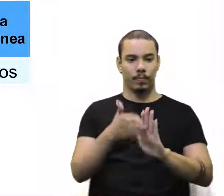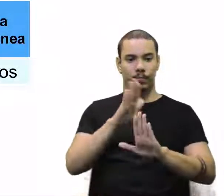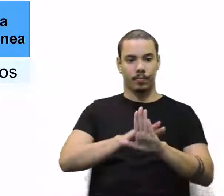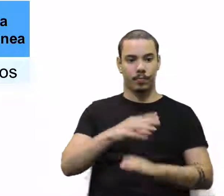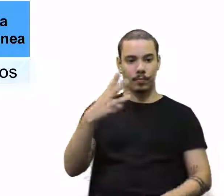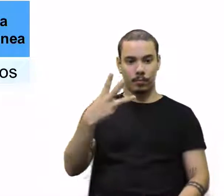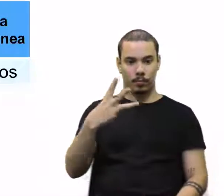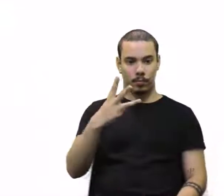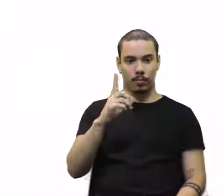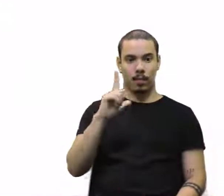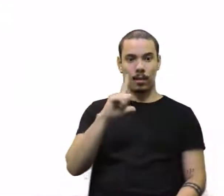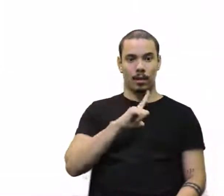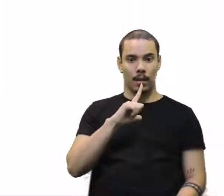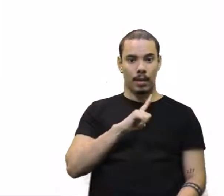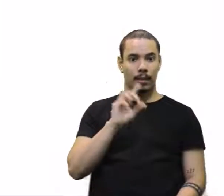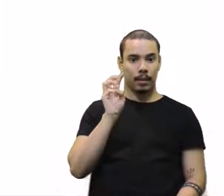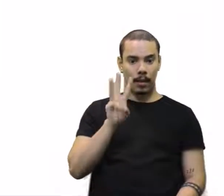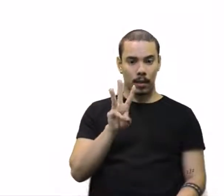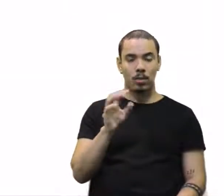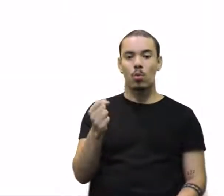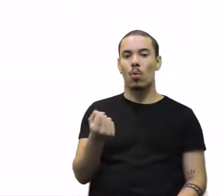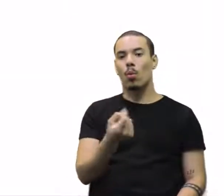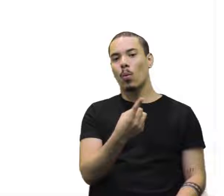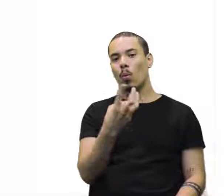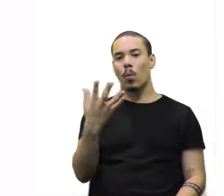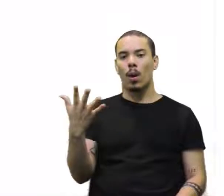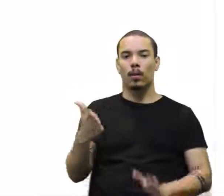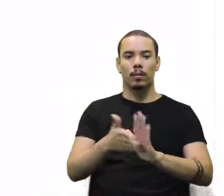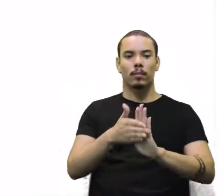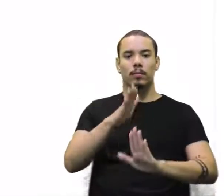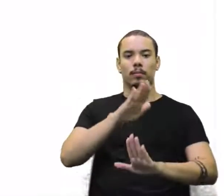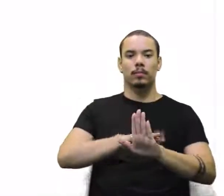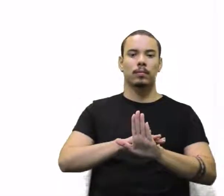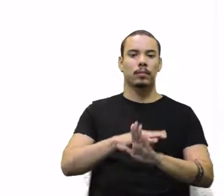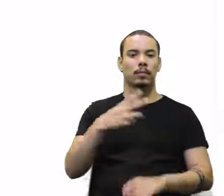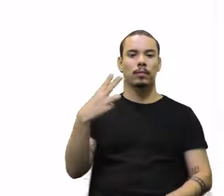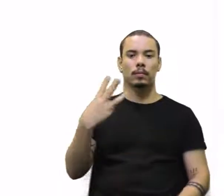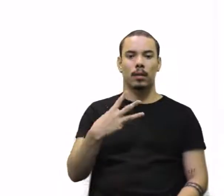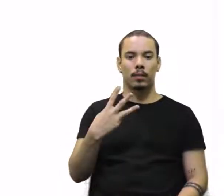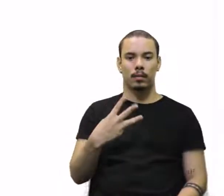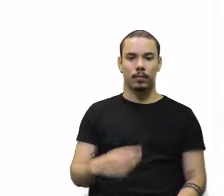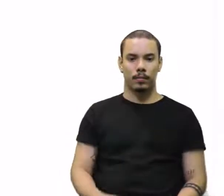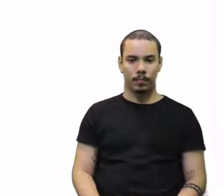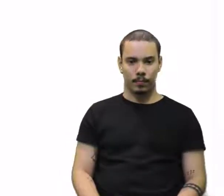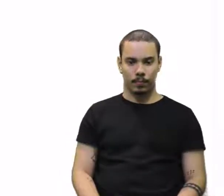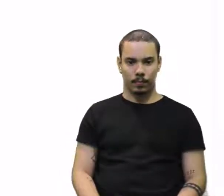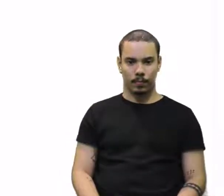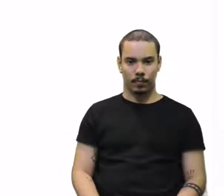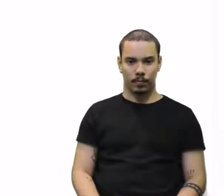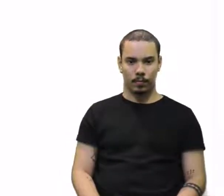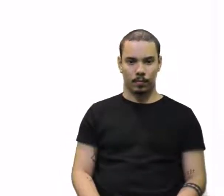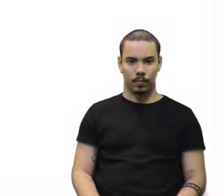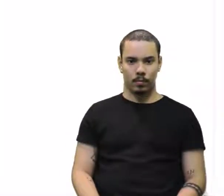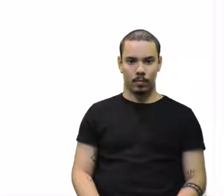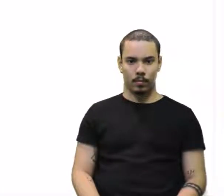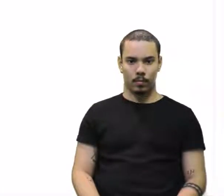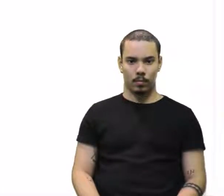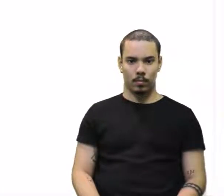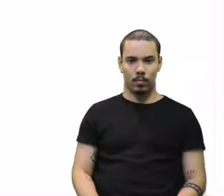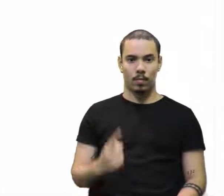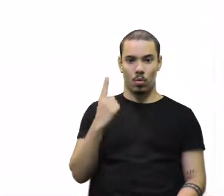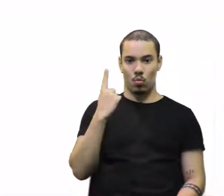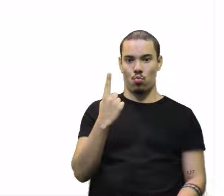vale 3 pontos. Quantos carbonos terciários nós vamos ter? Nós vamos ter aqui, ó, 1